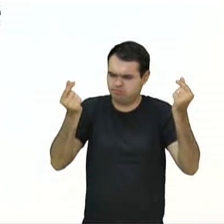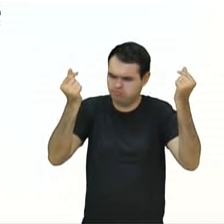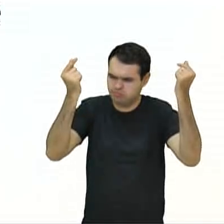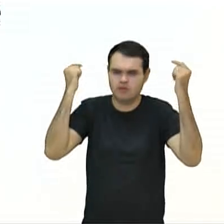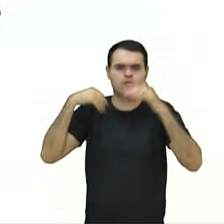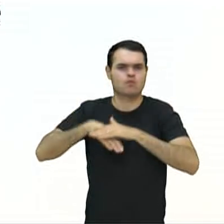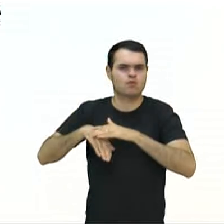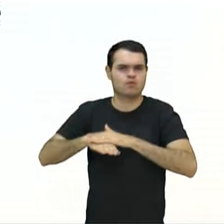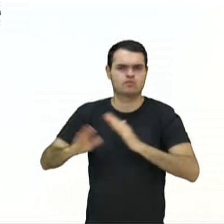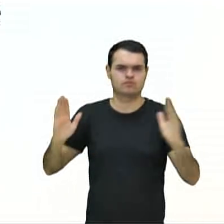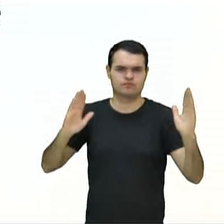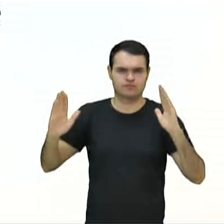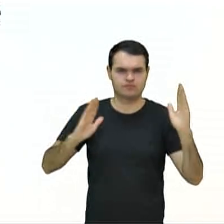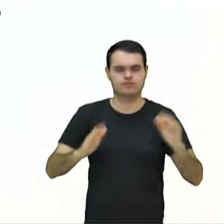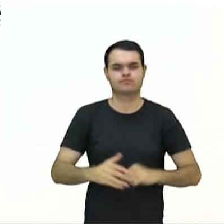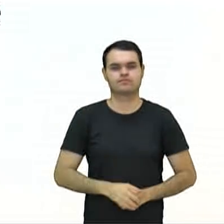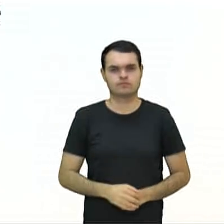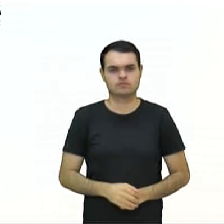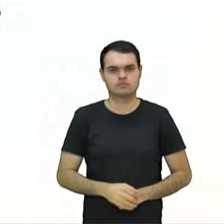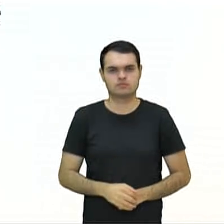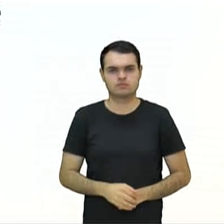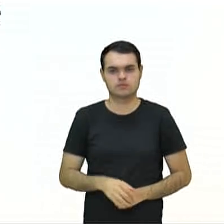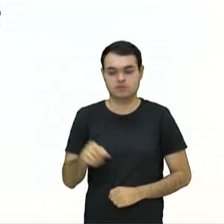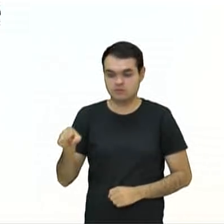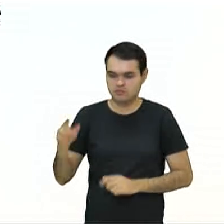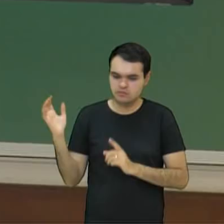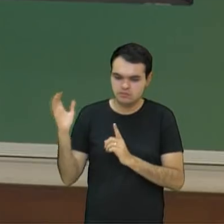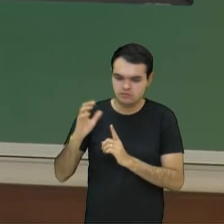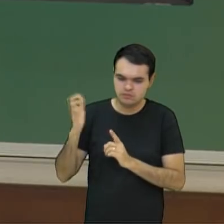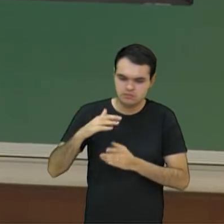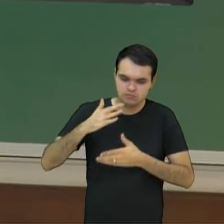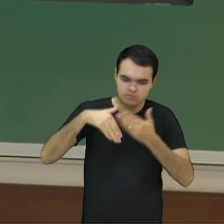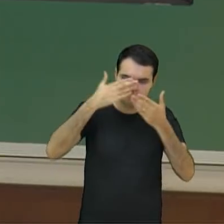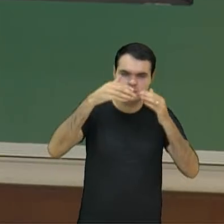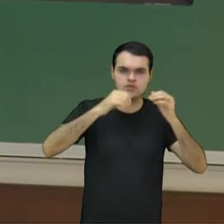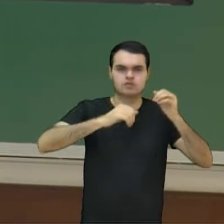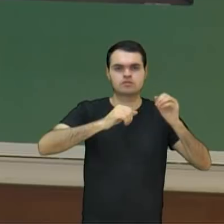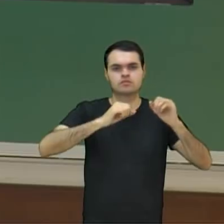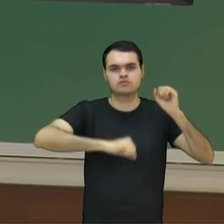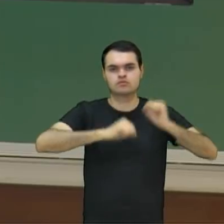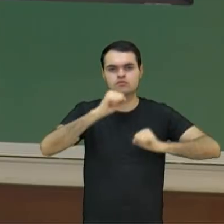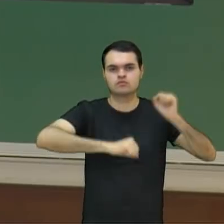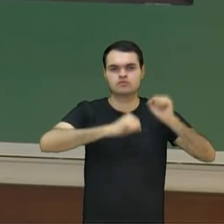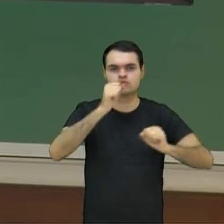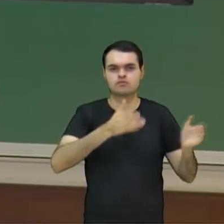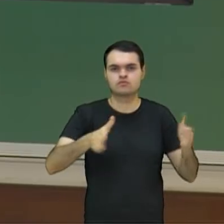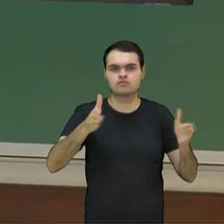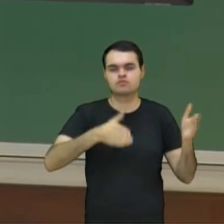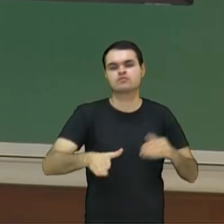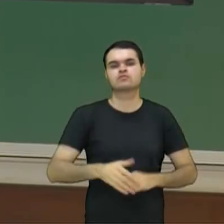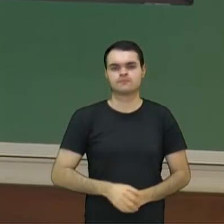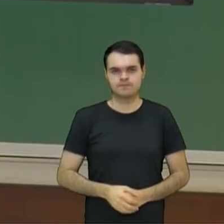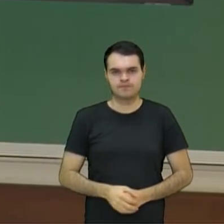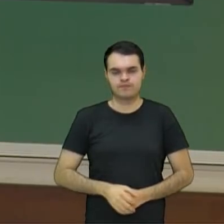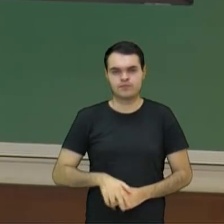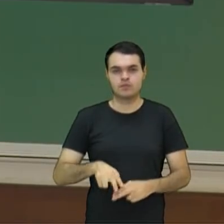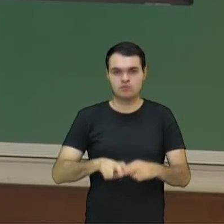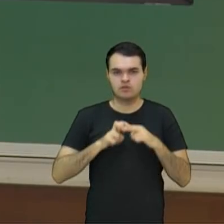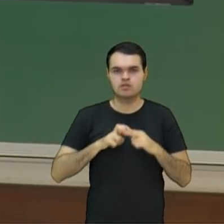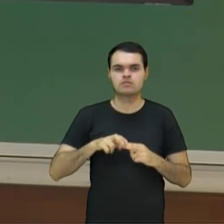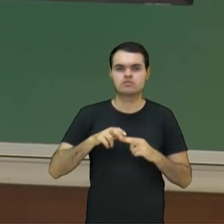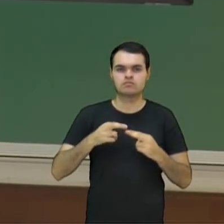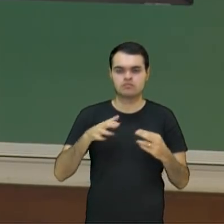neste período ali. E foi ela que deu impulso à industrialização. Por isso que a região sudeste também